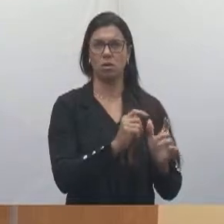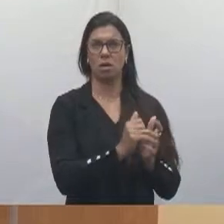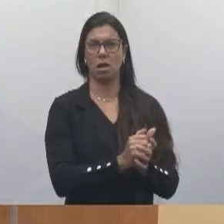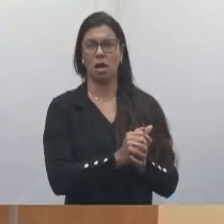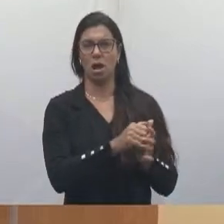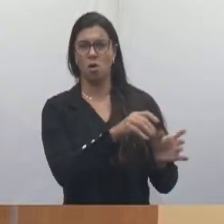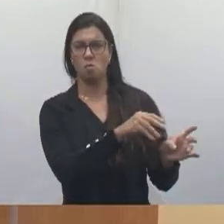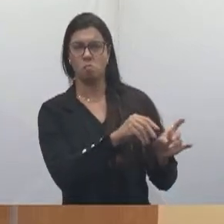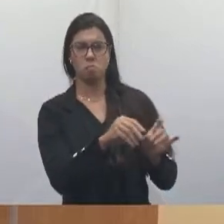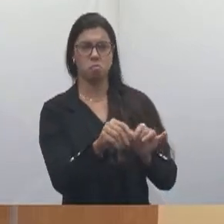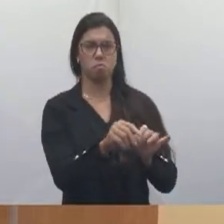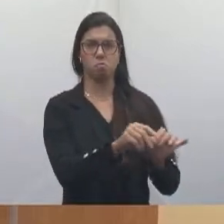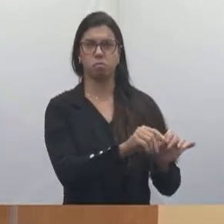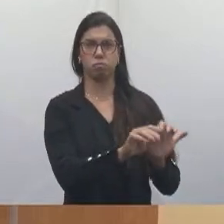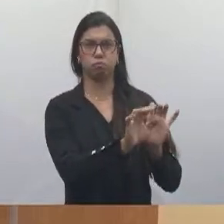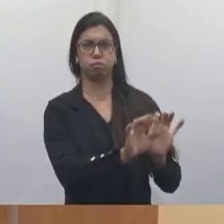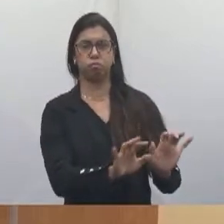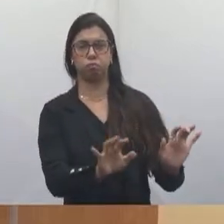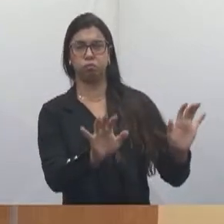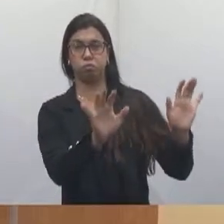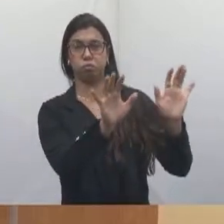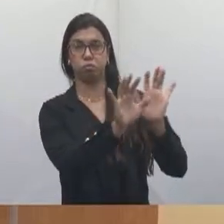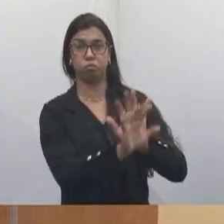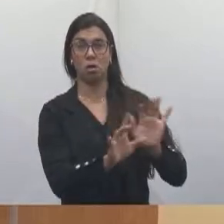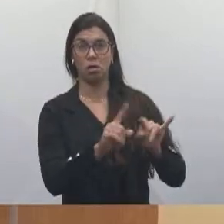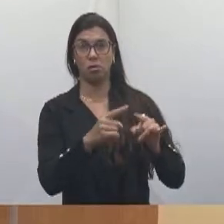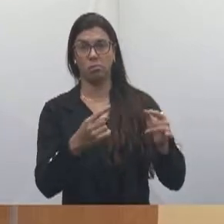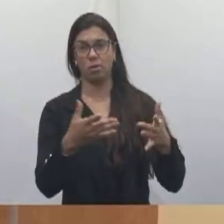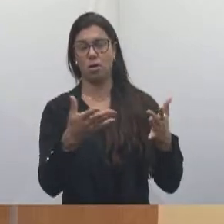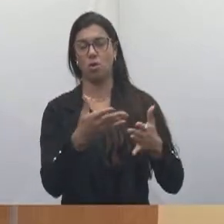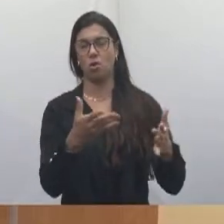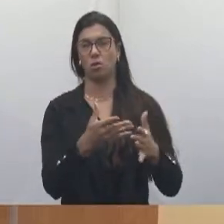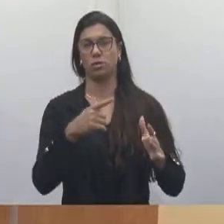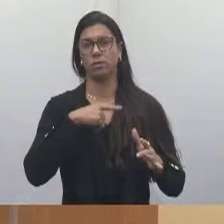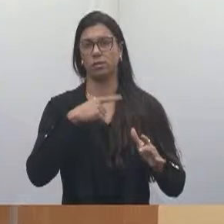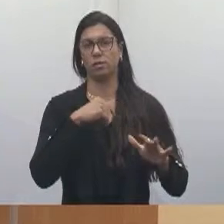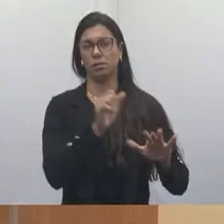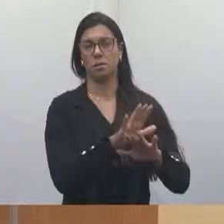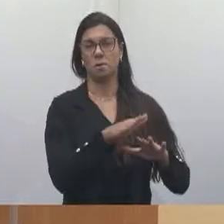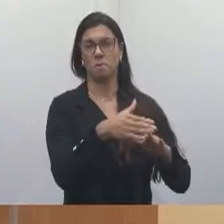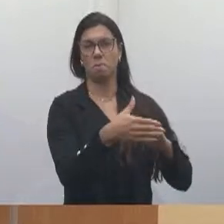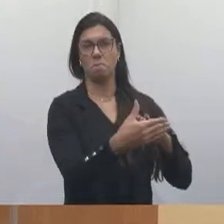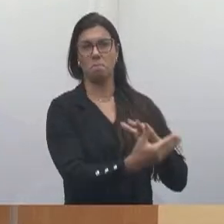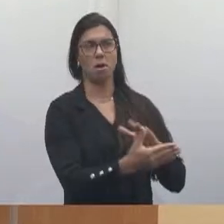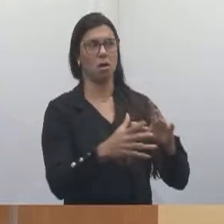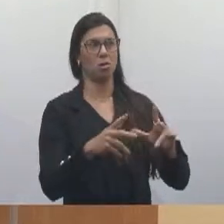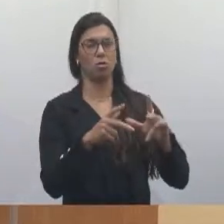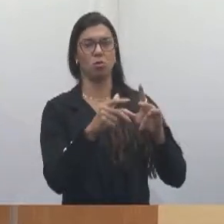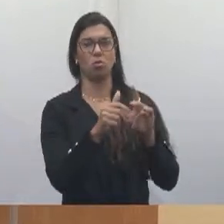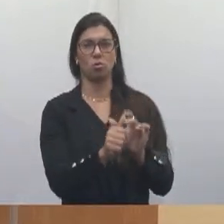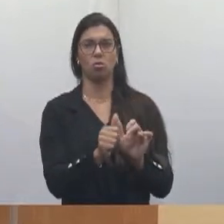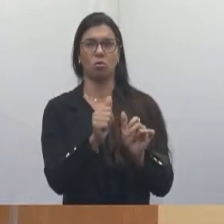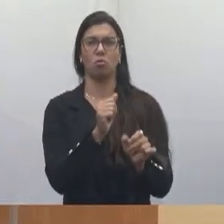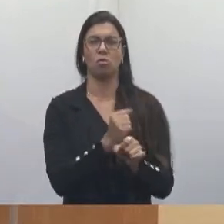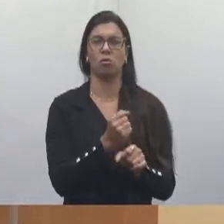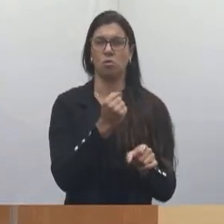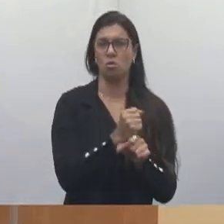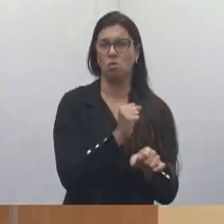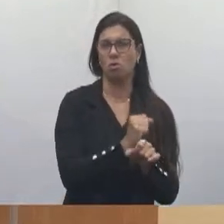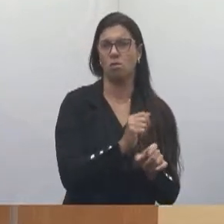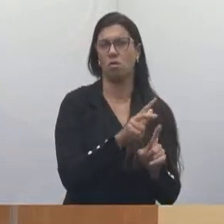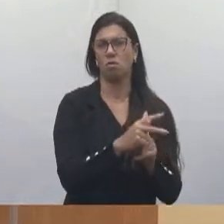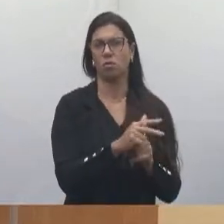você ver a população. Hoje nós temos um bairro praticamente todo asfaltado, né? 1º de maio, né? Quantos moradores nos procuravam